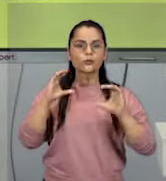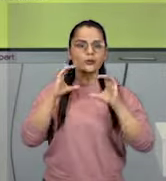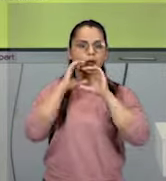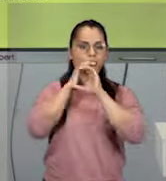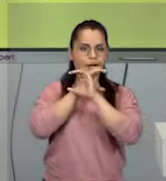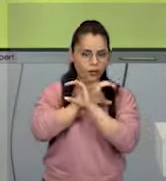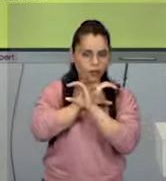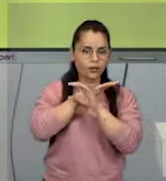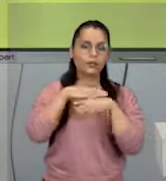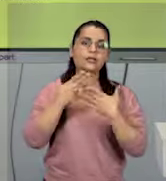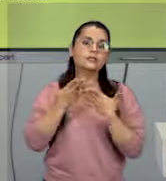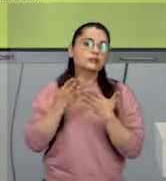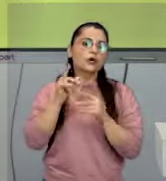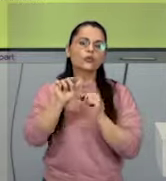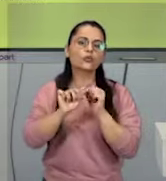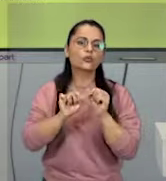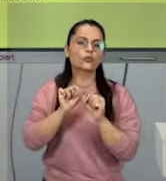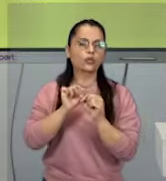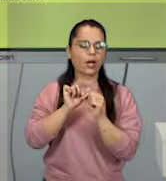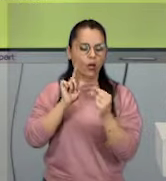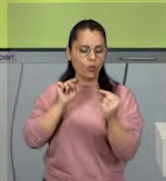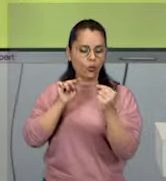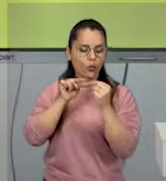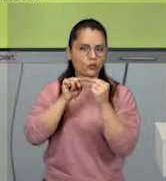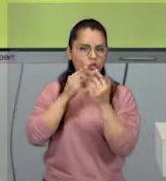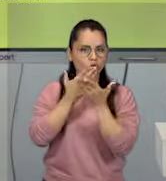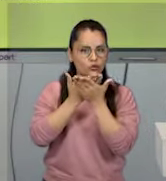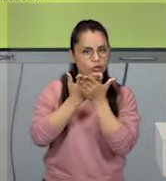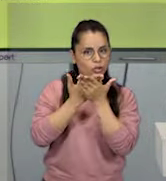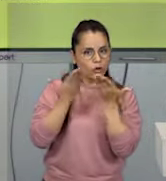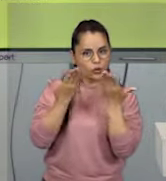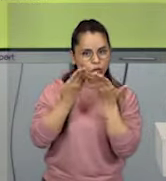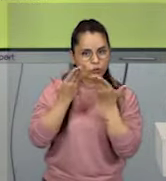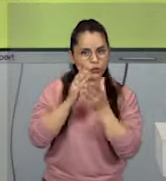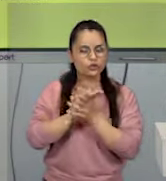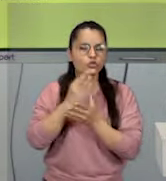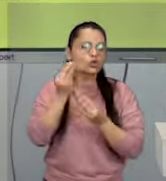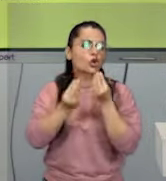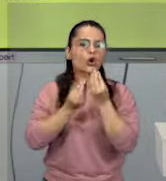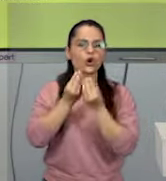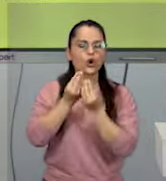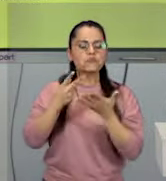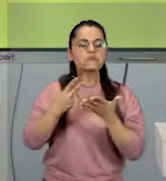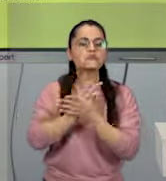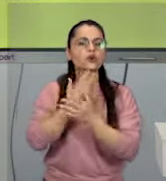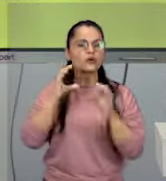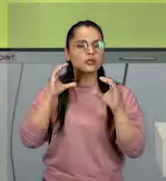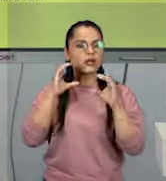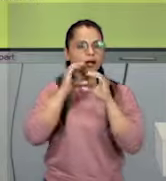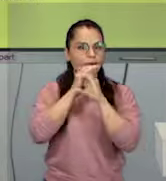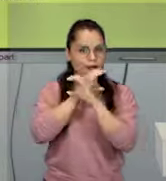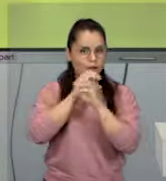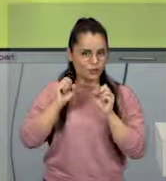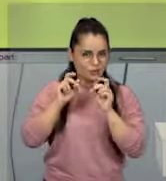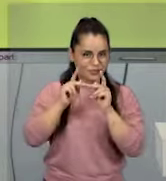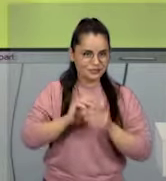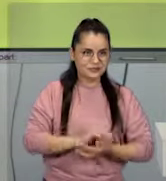esse calor que é o objetivo do estudo da nossa aula como que ele vai se comportar ali